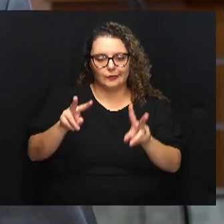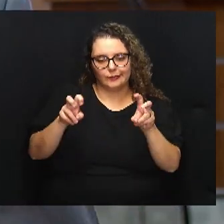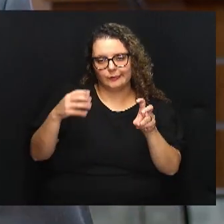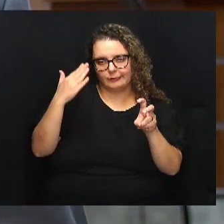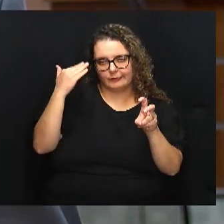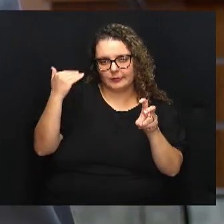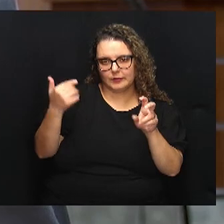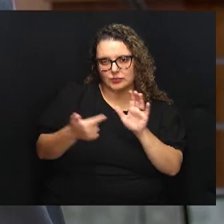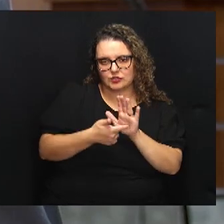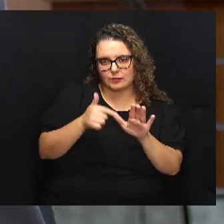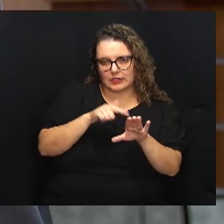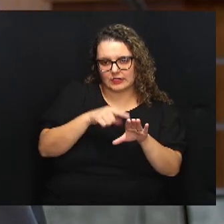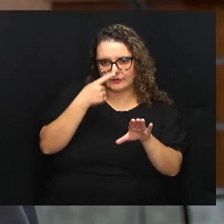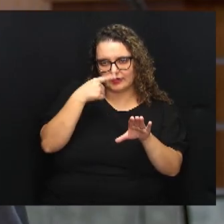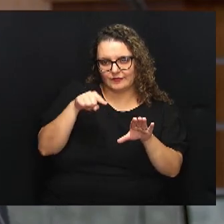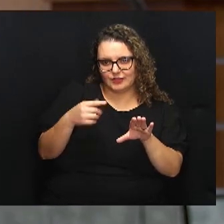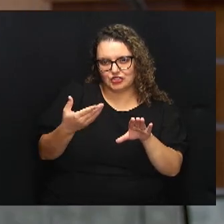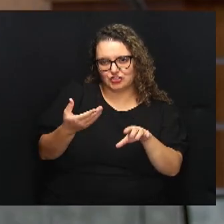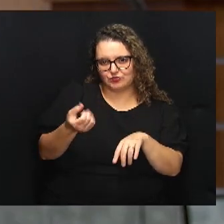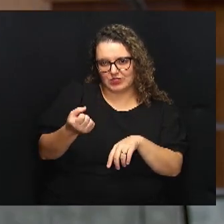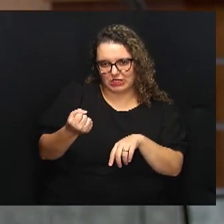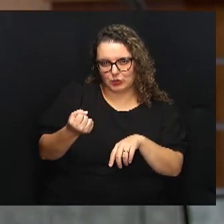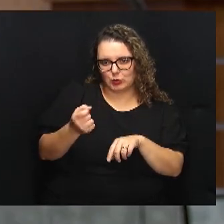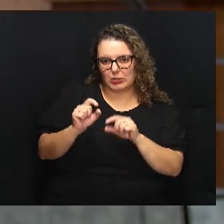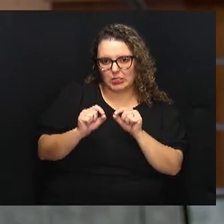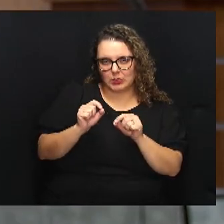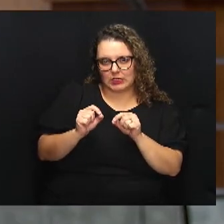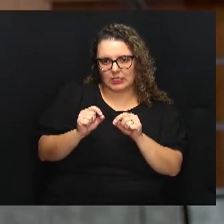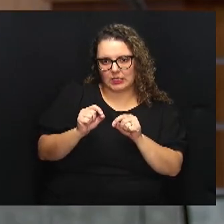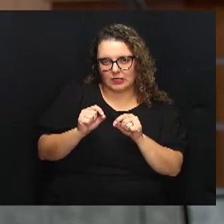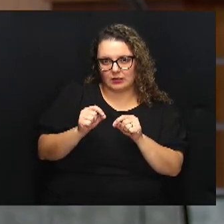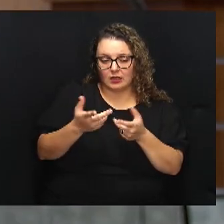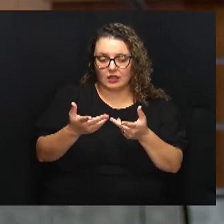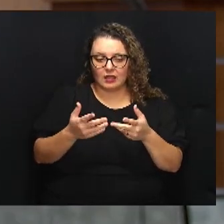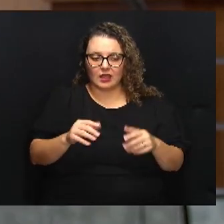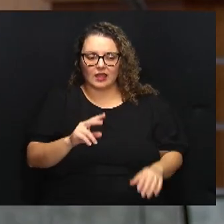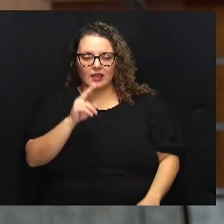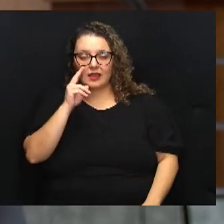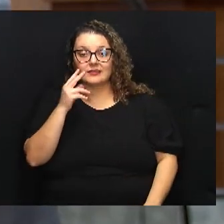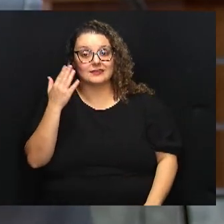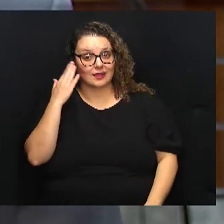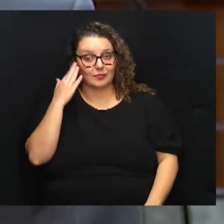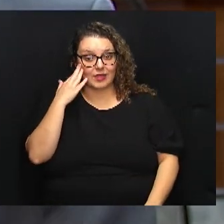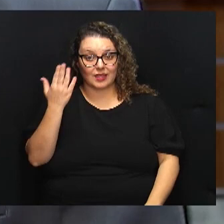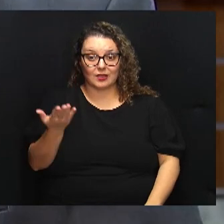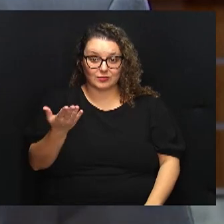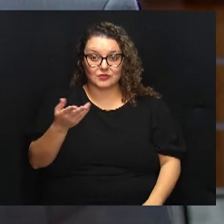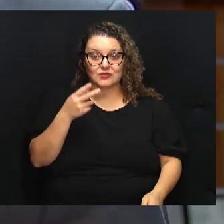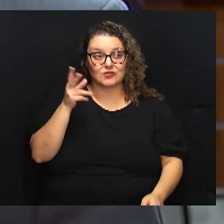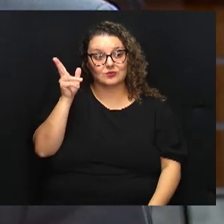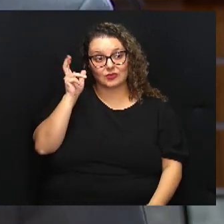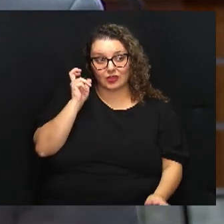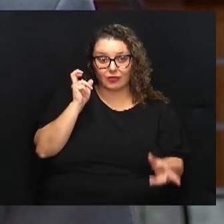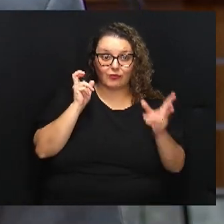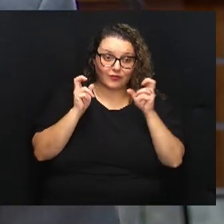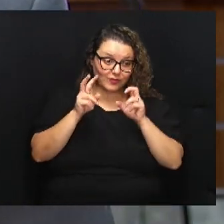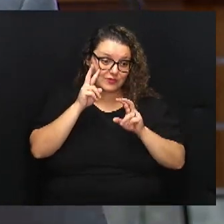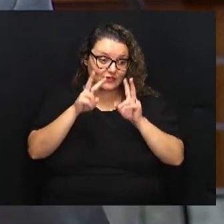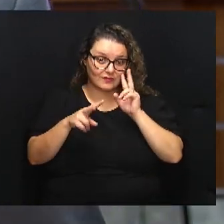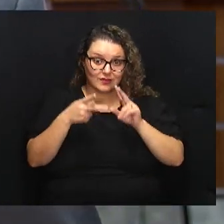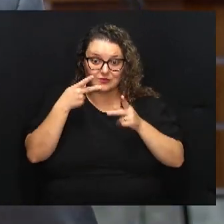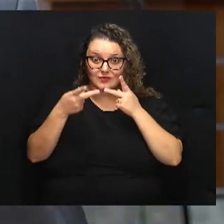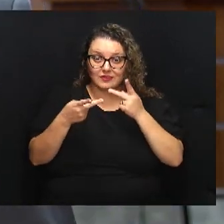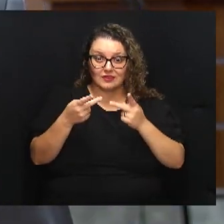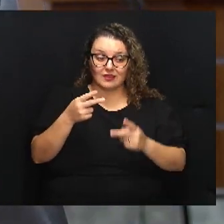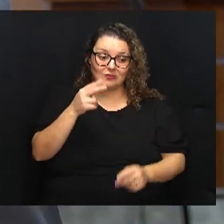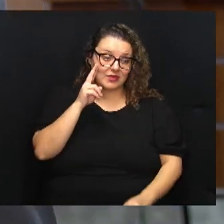lá ocioso, tem um convênio com uma equipe de atletismo, mas que não atende a população